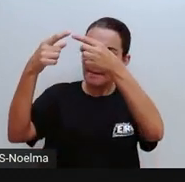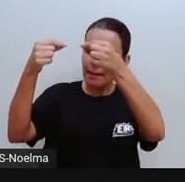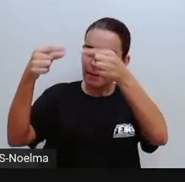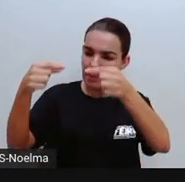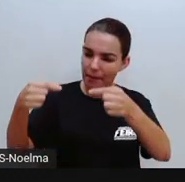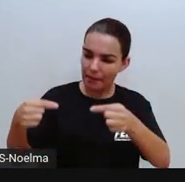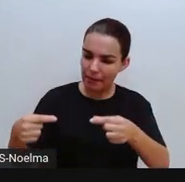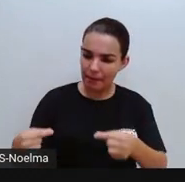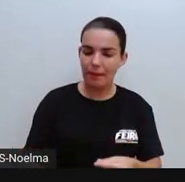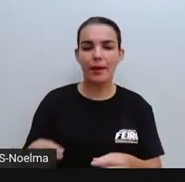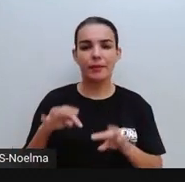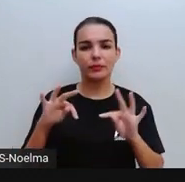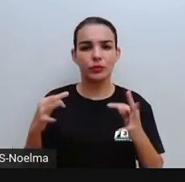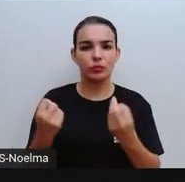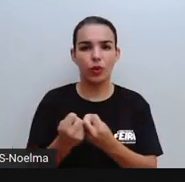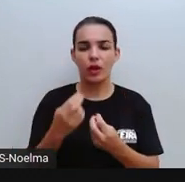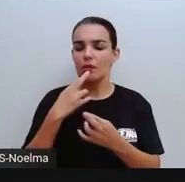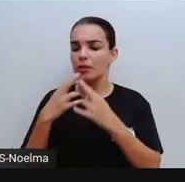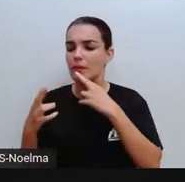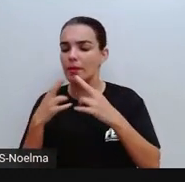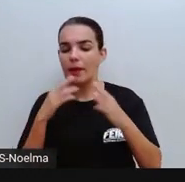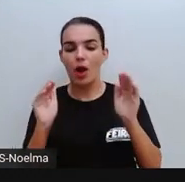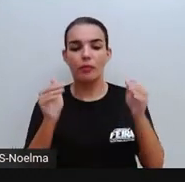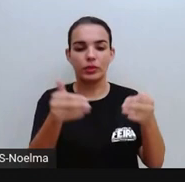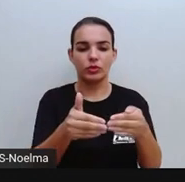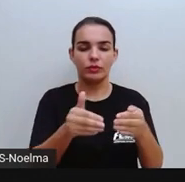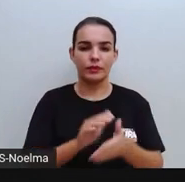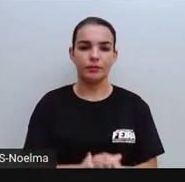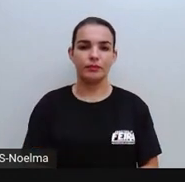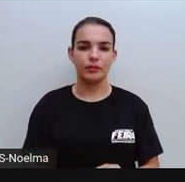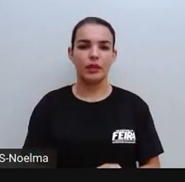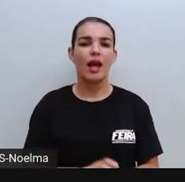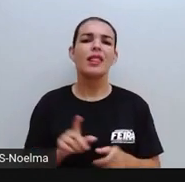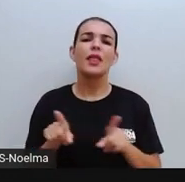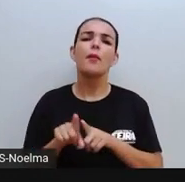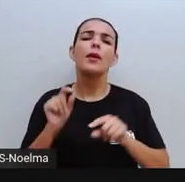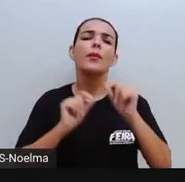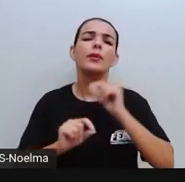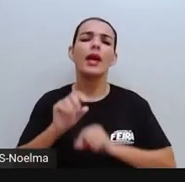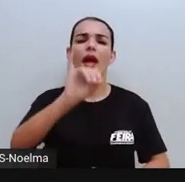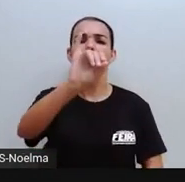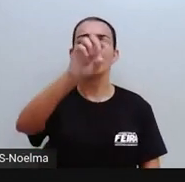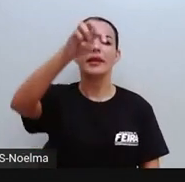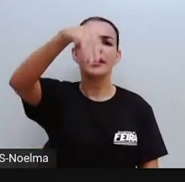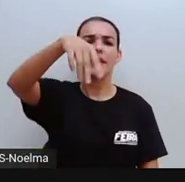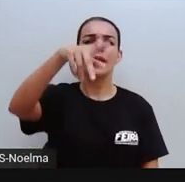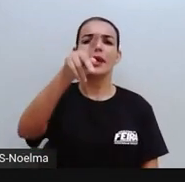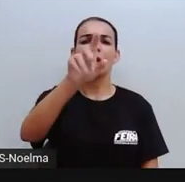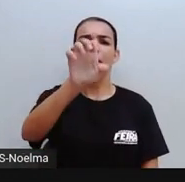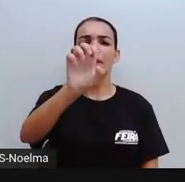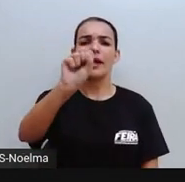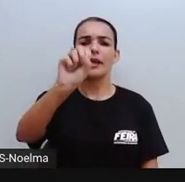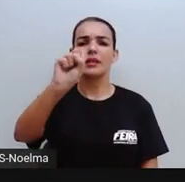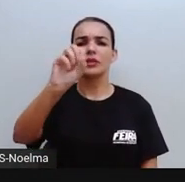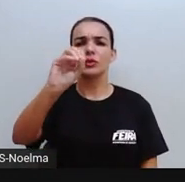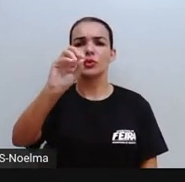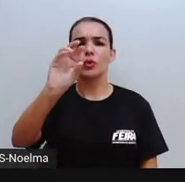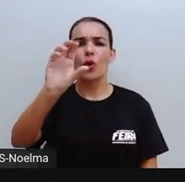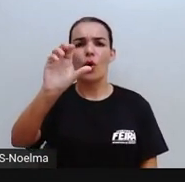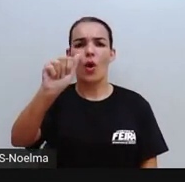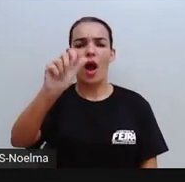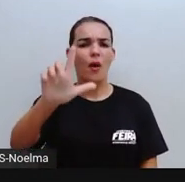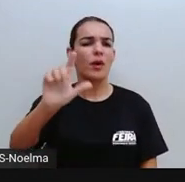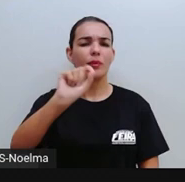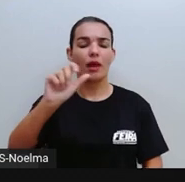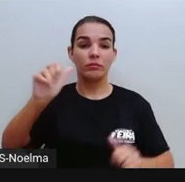respondendo a essas perguntas de maneira objetiva E o pessoal tá Ou seja quando eu dou a notícia